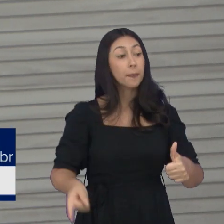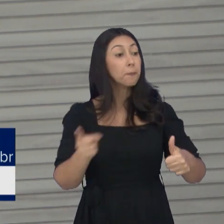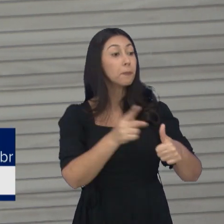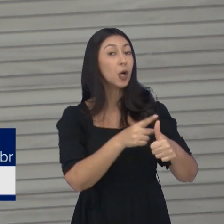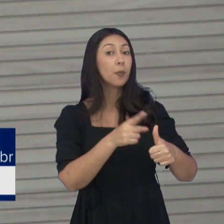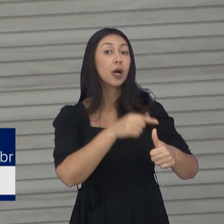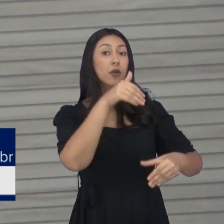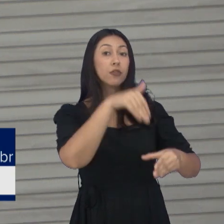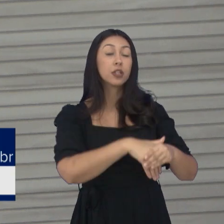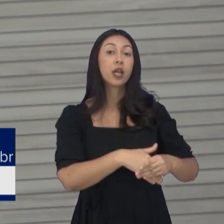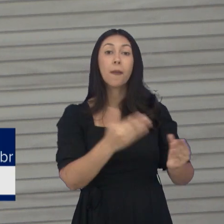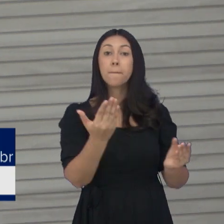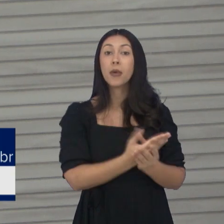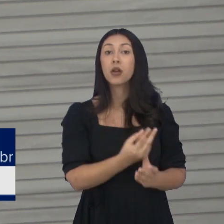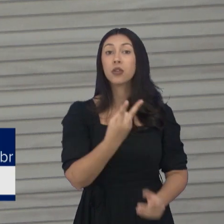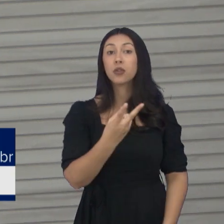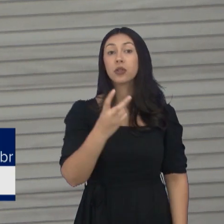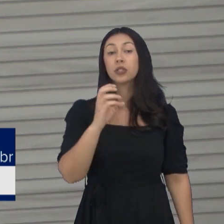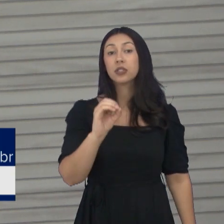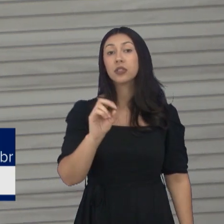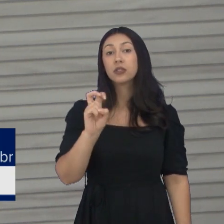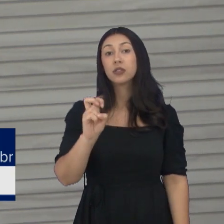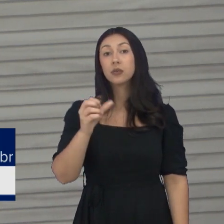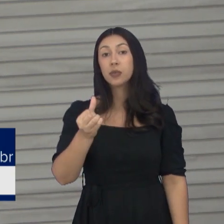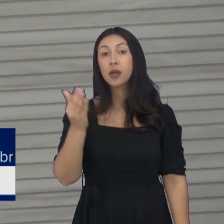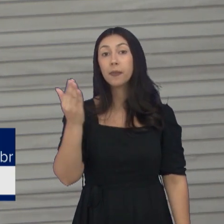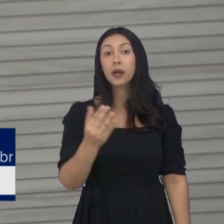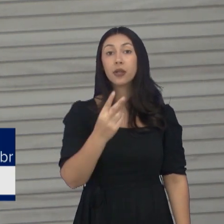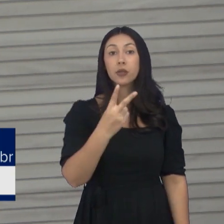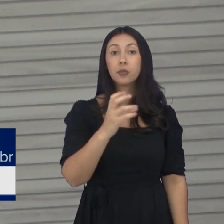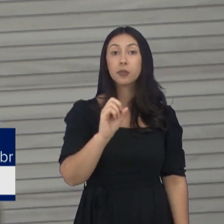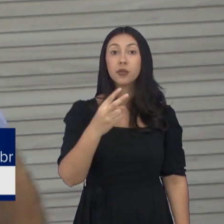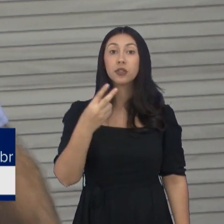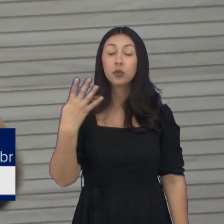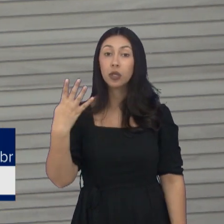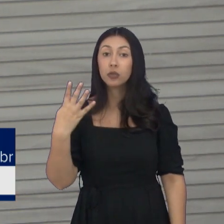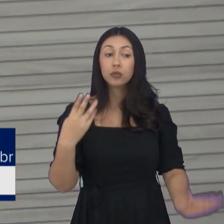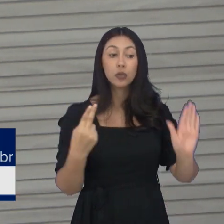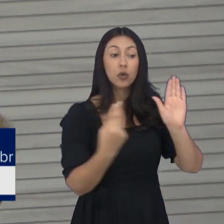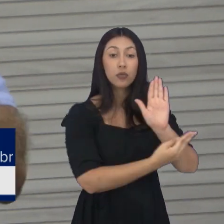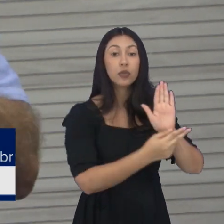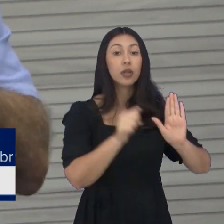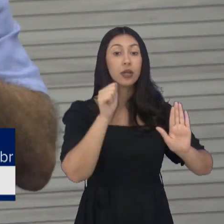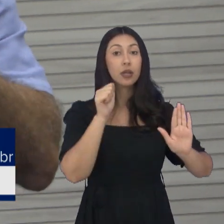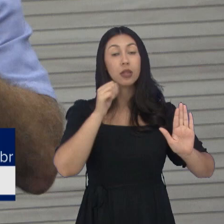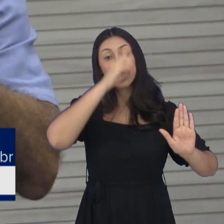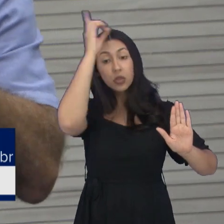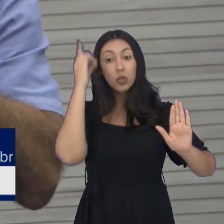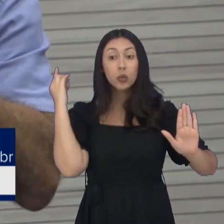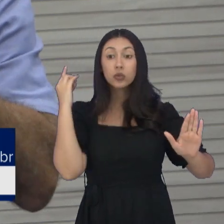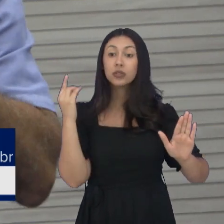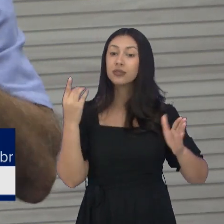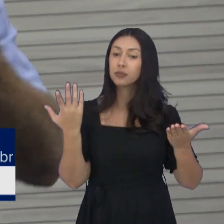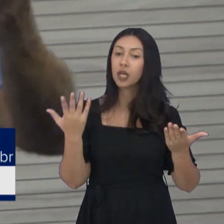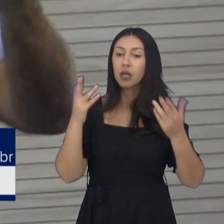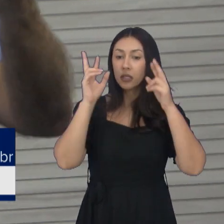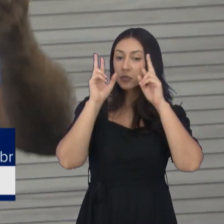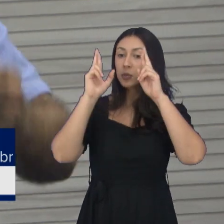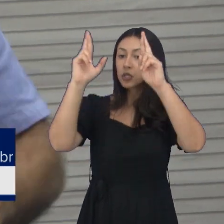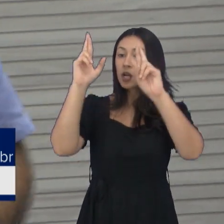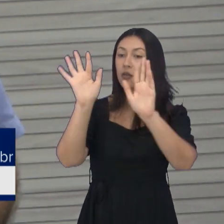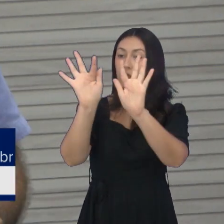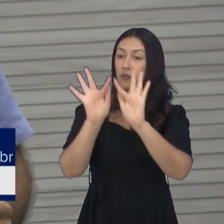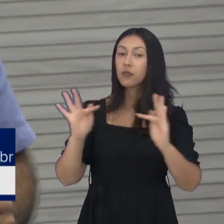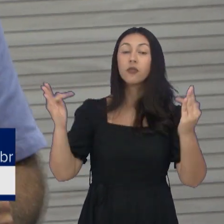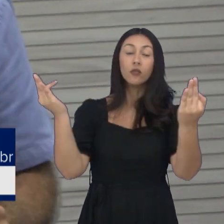o processo 2056/2024, de autoria da vereadora Dulce Rita, em respeito até dos familiares